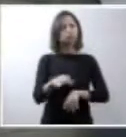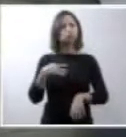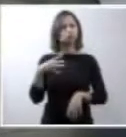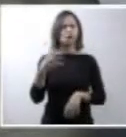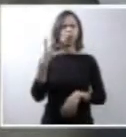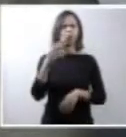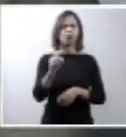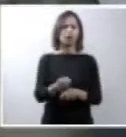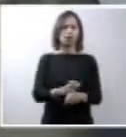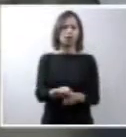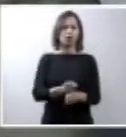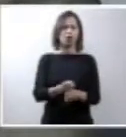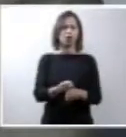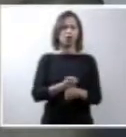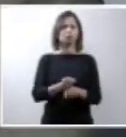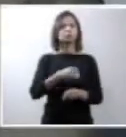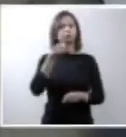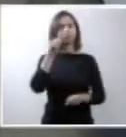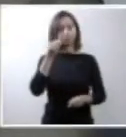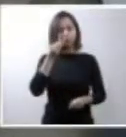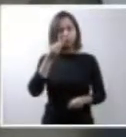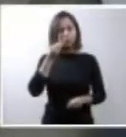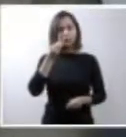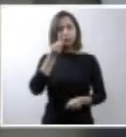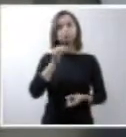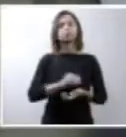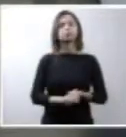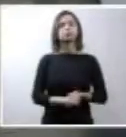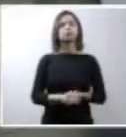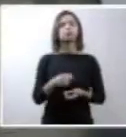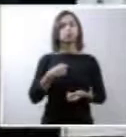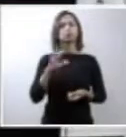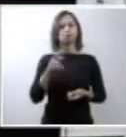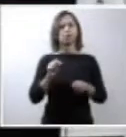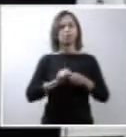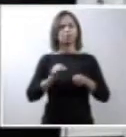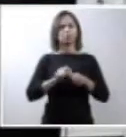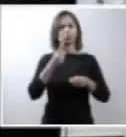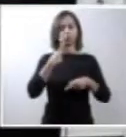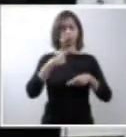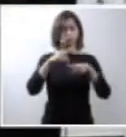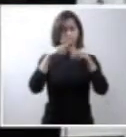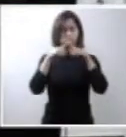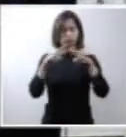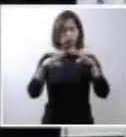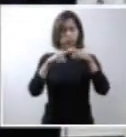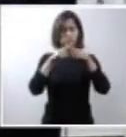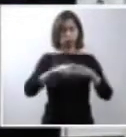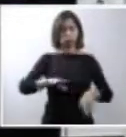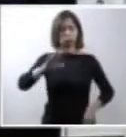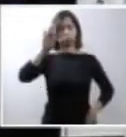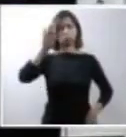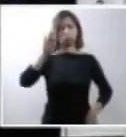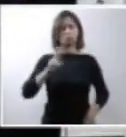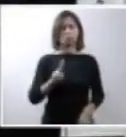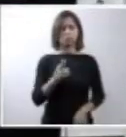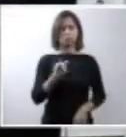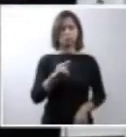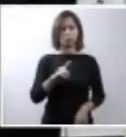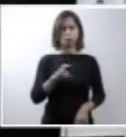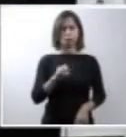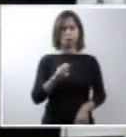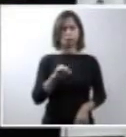40 anos, que eu fiz um juramento, juramento de Hipócrates, onde se diz